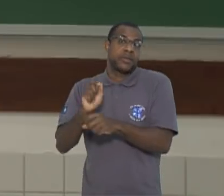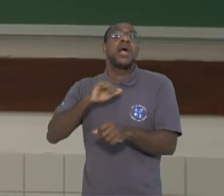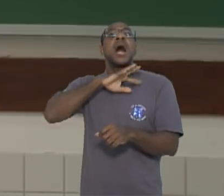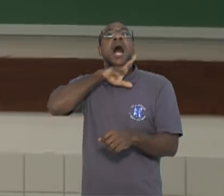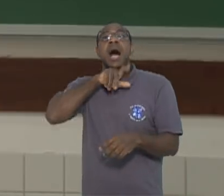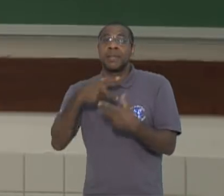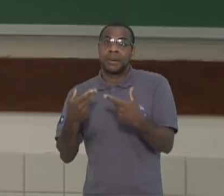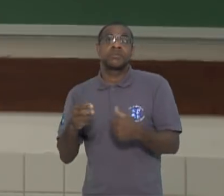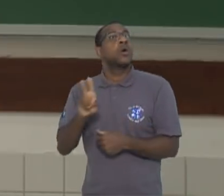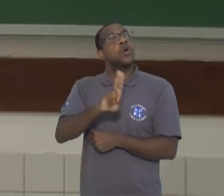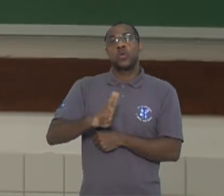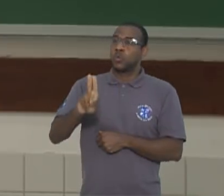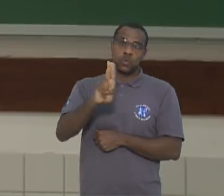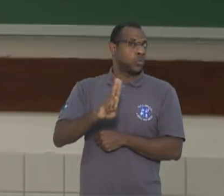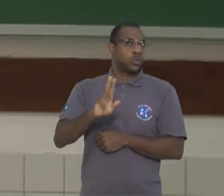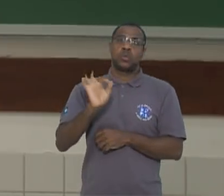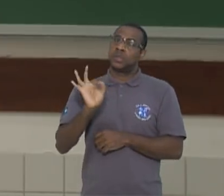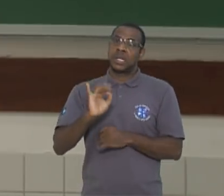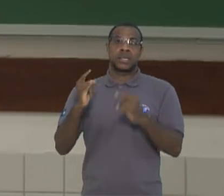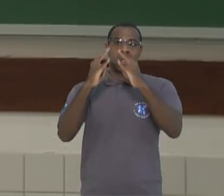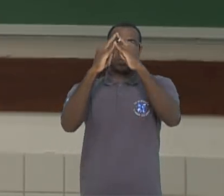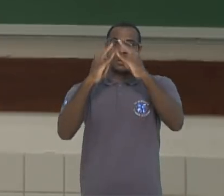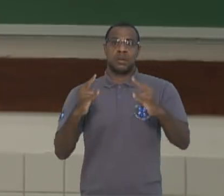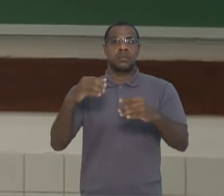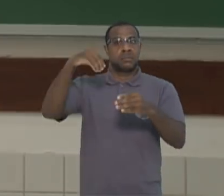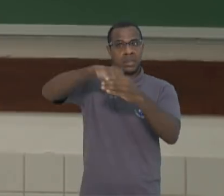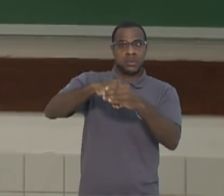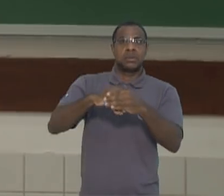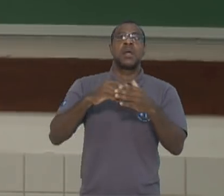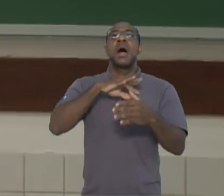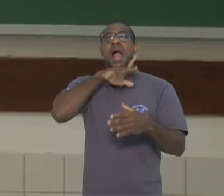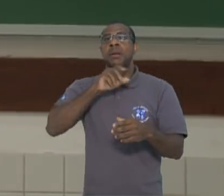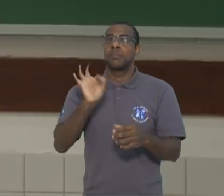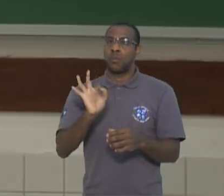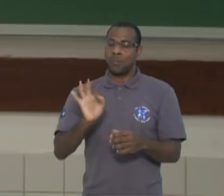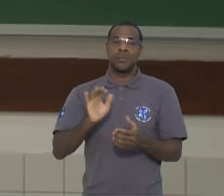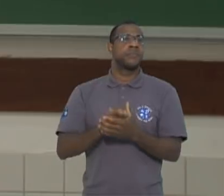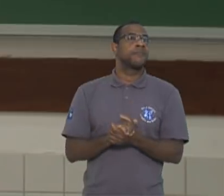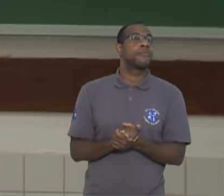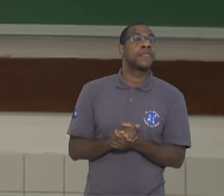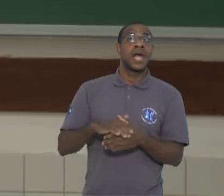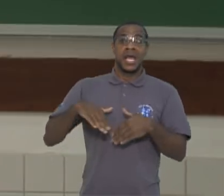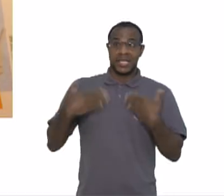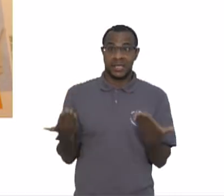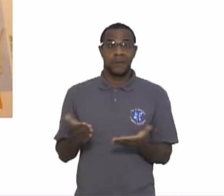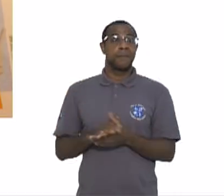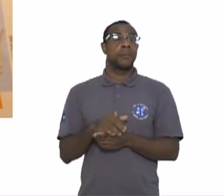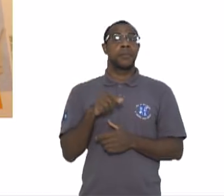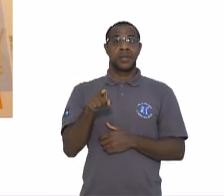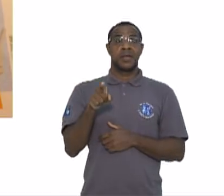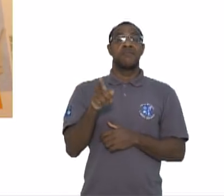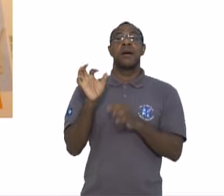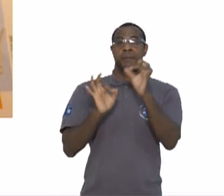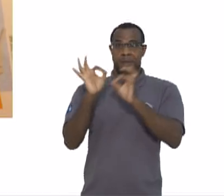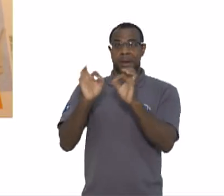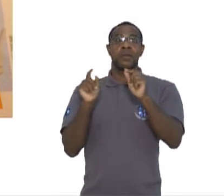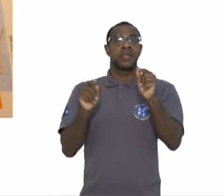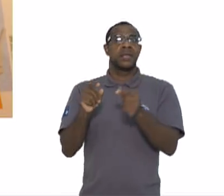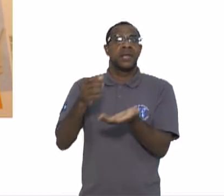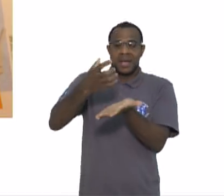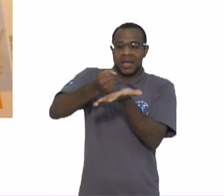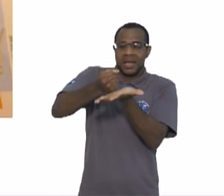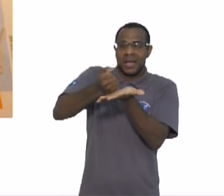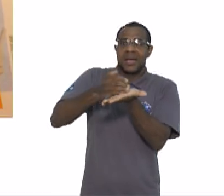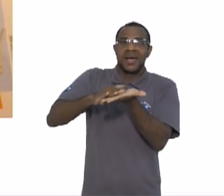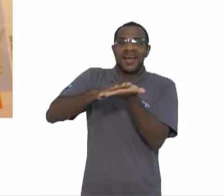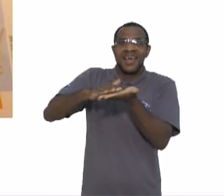mais os animais nas apresentações artísticas. Então, vamos para a nossa oficina de maquiagem. Então, vocês vão preparar loção cremosa neutra para o